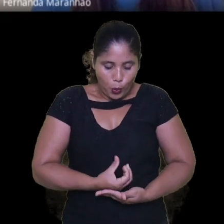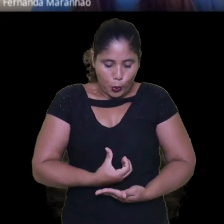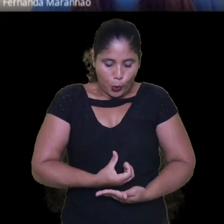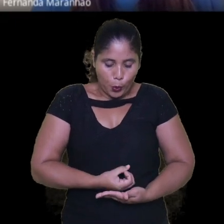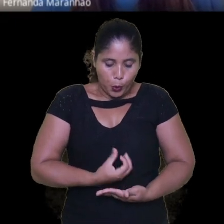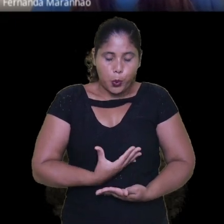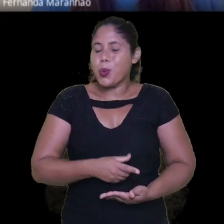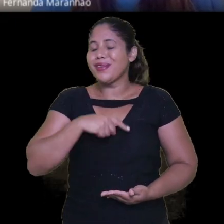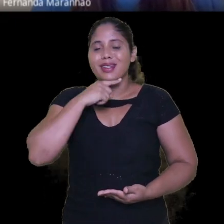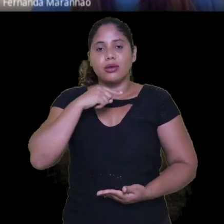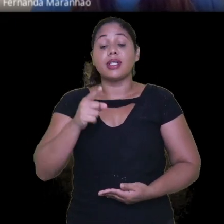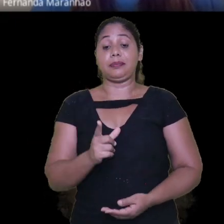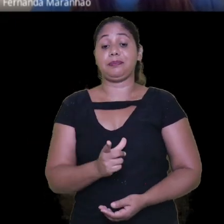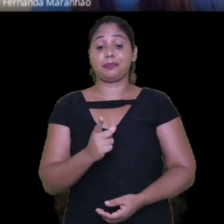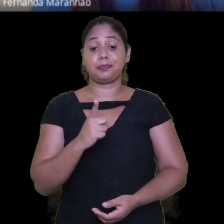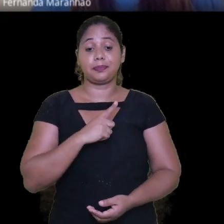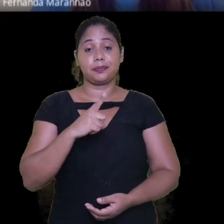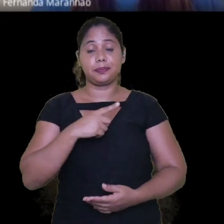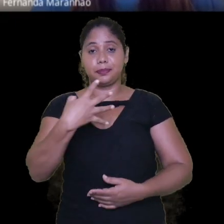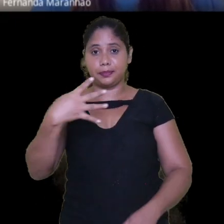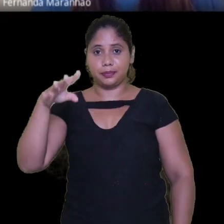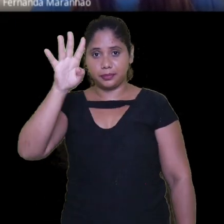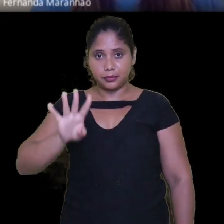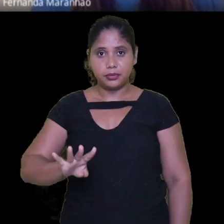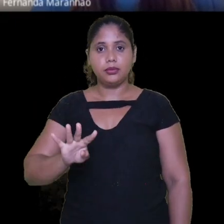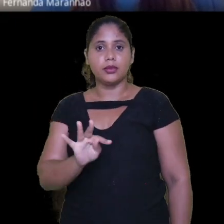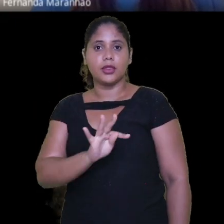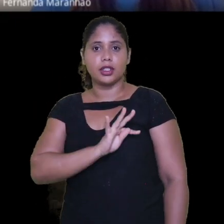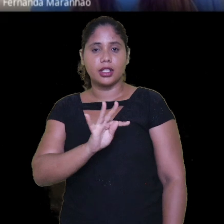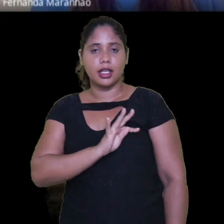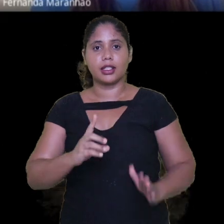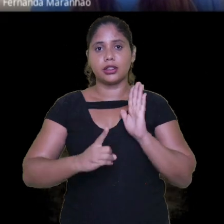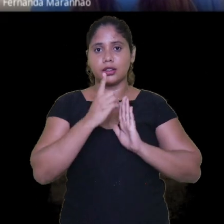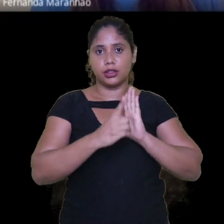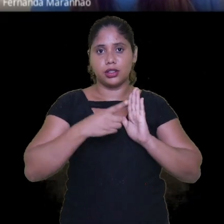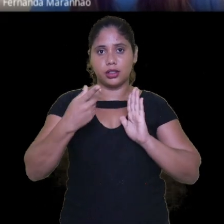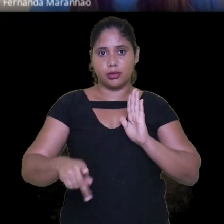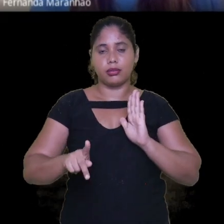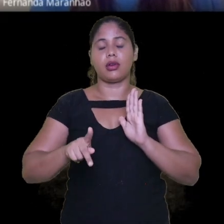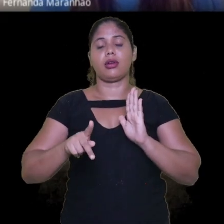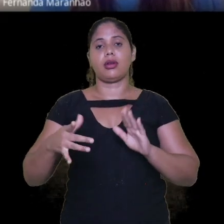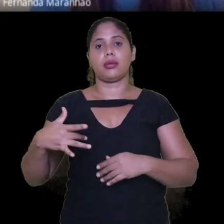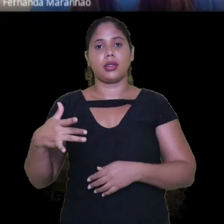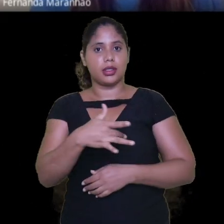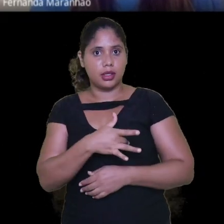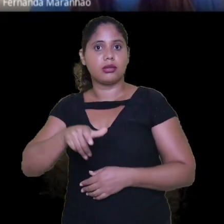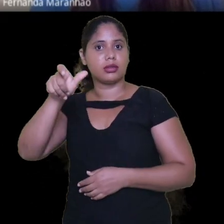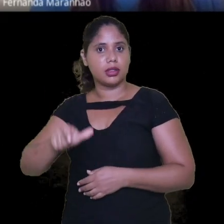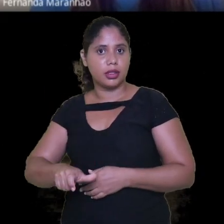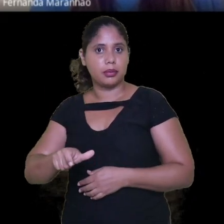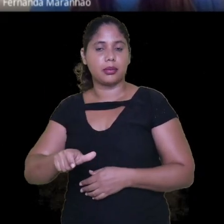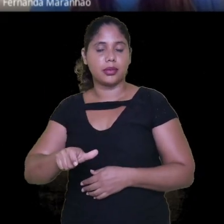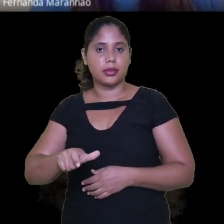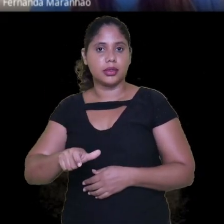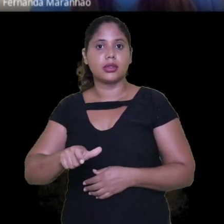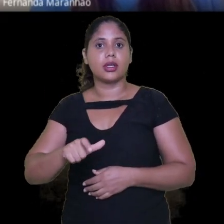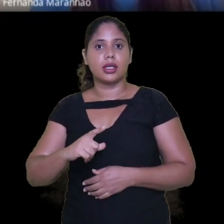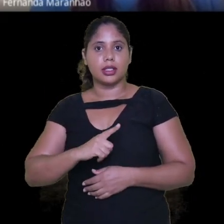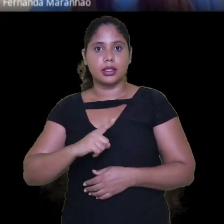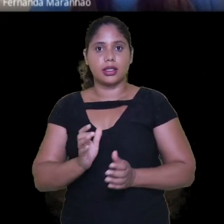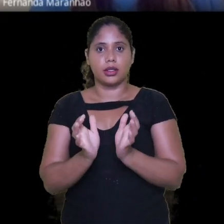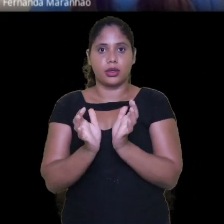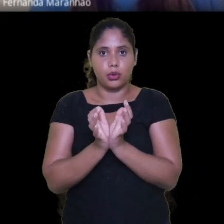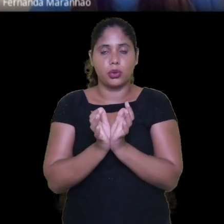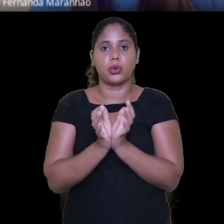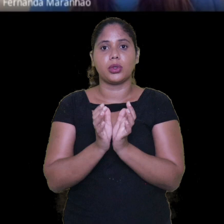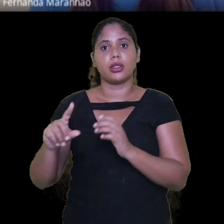e que apareça após a 20ª semana de gestação, na vigência também de proteinúria. Então, o paciente, além